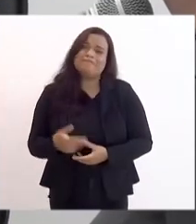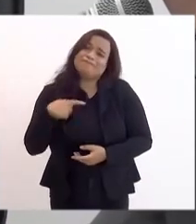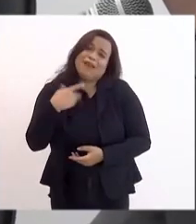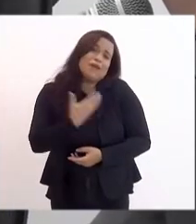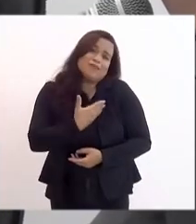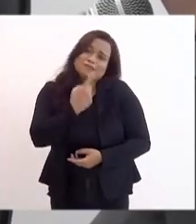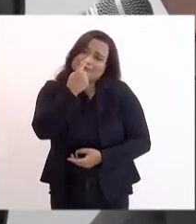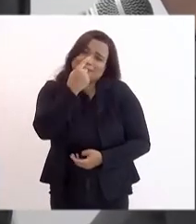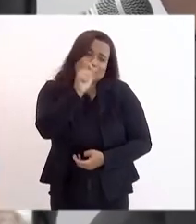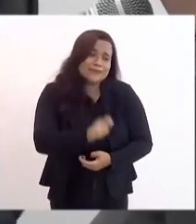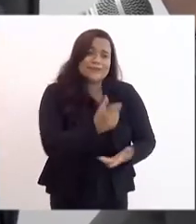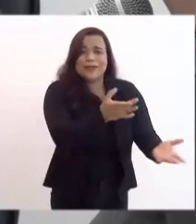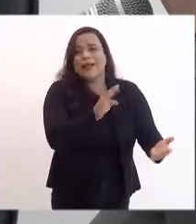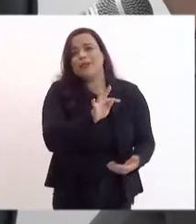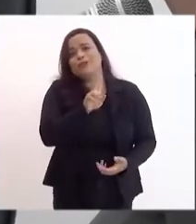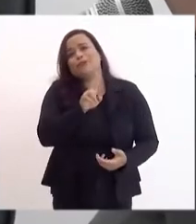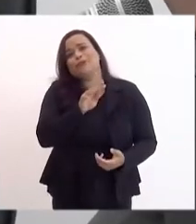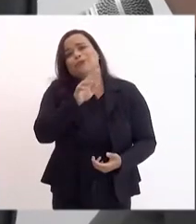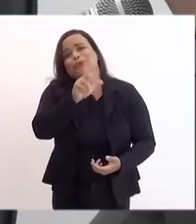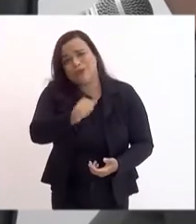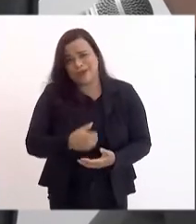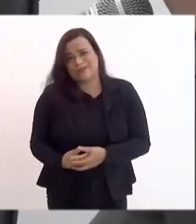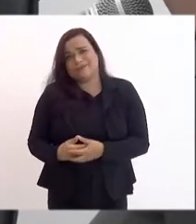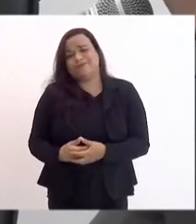e amigo Gustavo Tutuca. Aliás, eu tenho